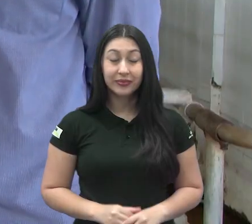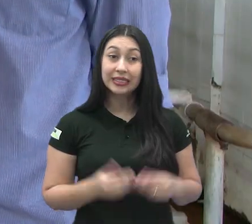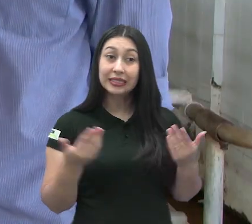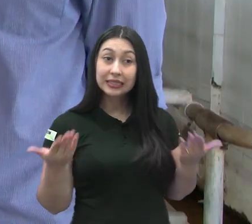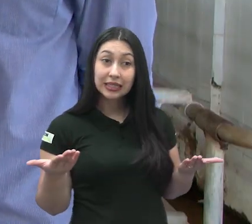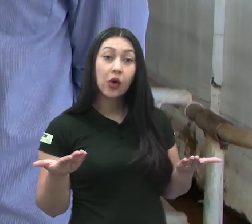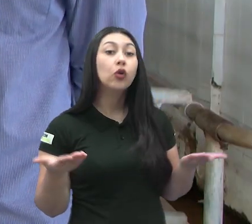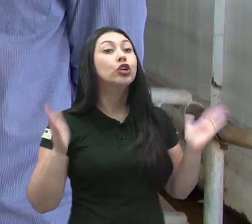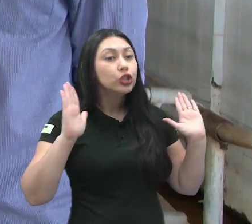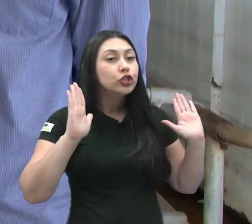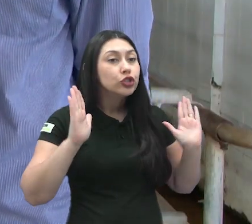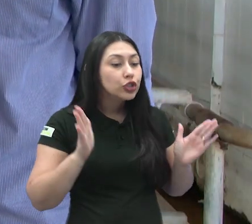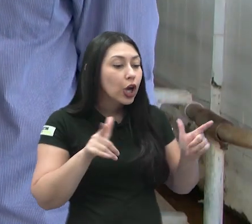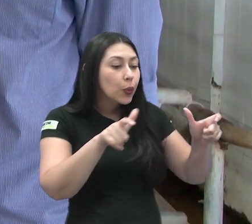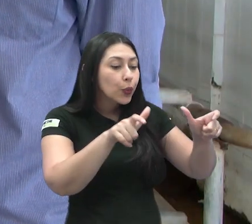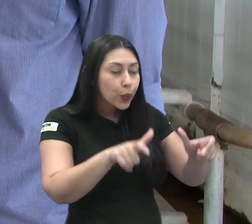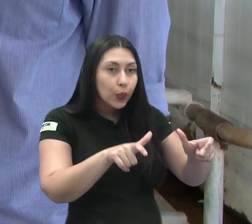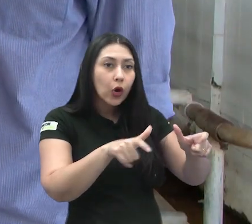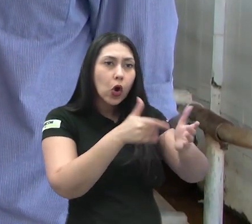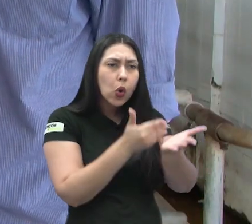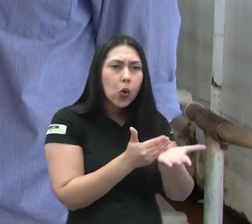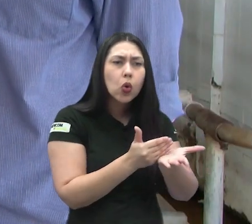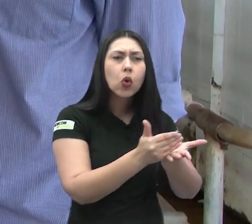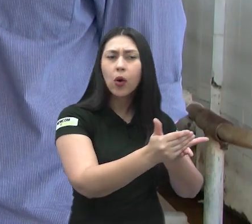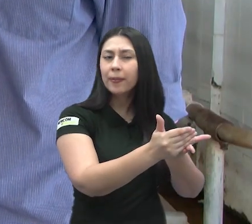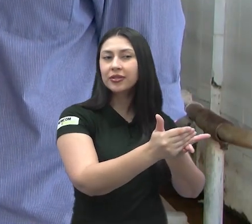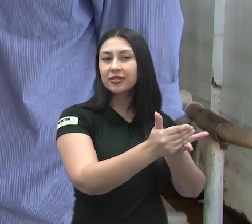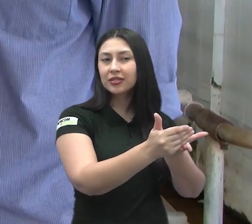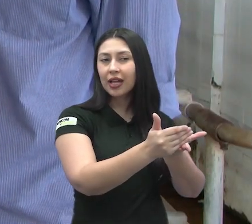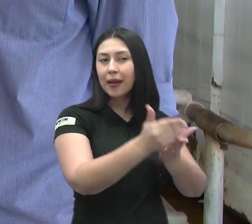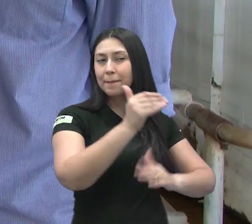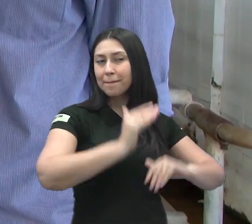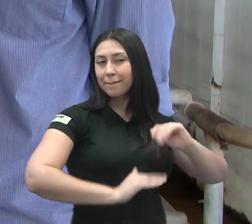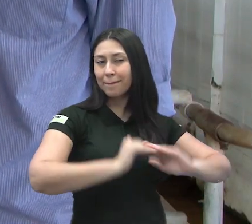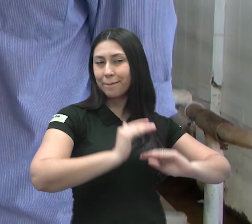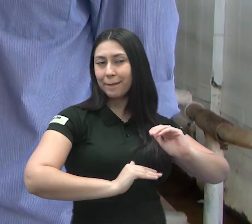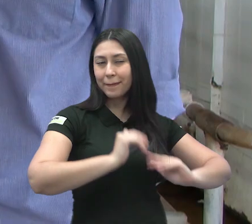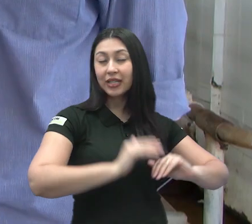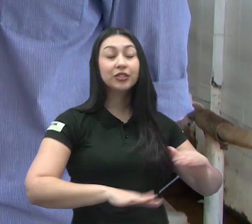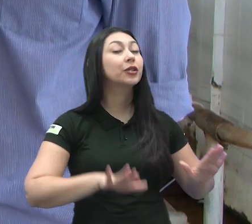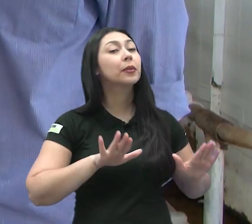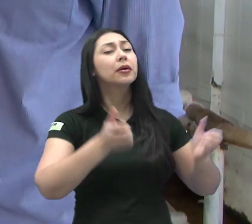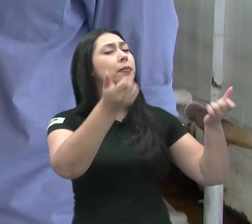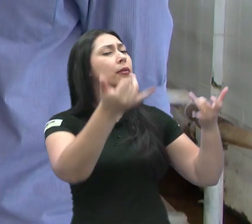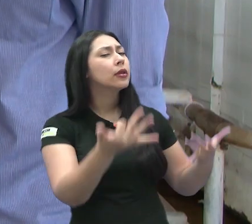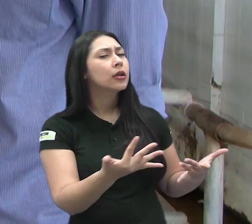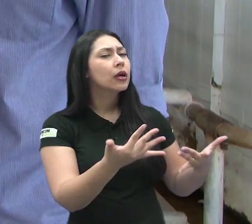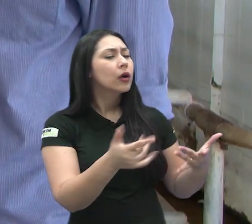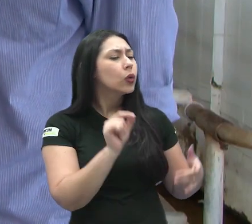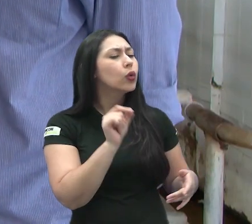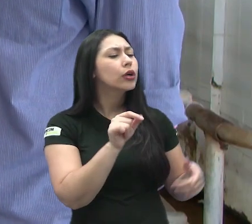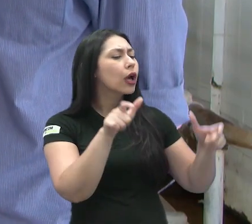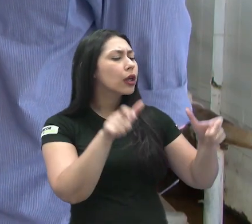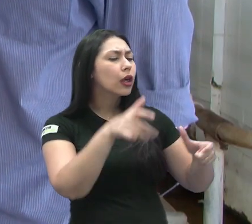Bom, pessoal, então a gente já está aqui no lugar onde vai ser a primeira etapa do que a gente vai, eu pelo menos vou tentar fazer. Mas, Alan, explica o que é essa etapa